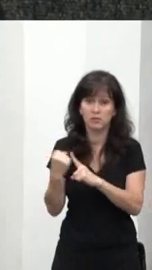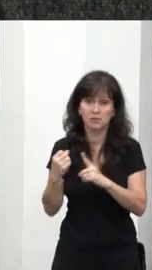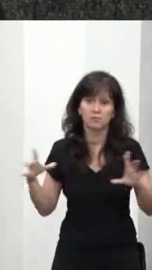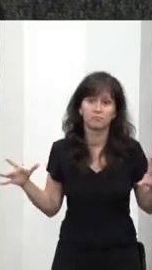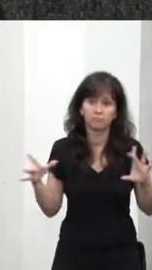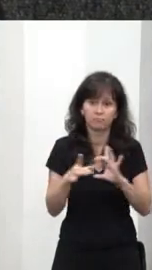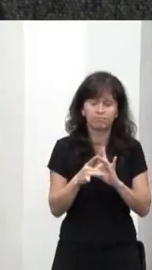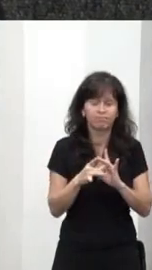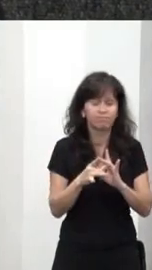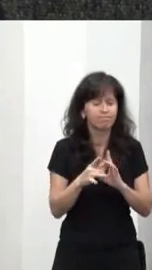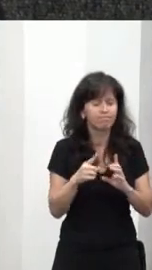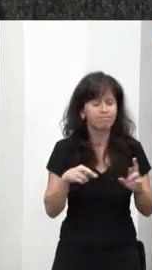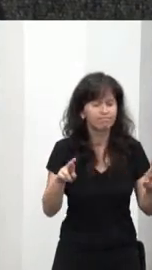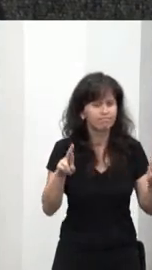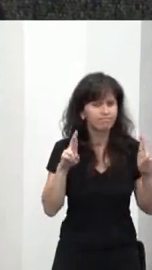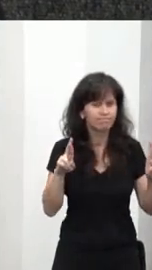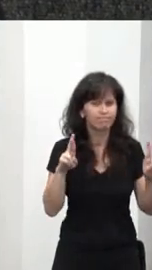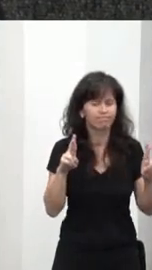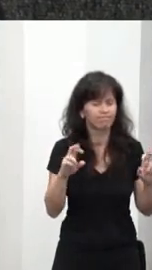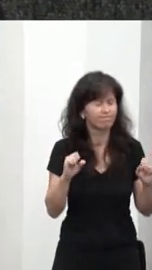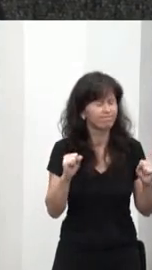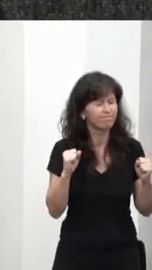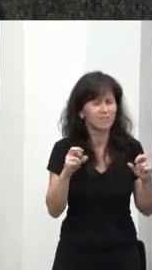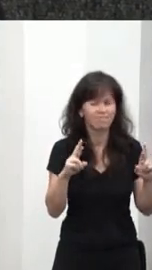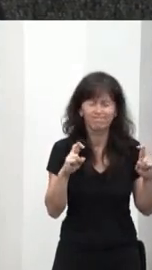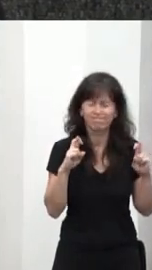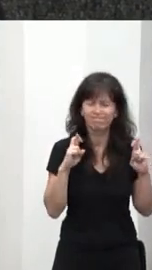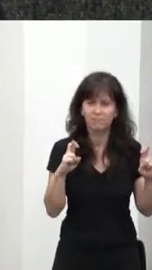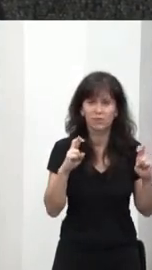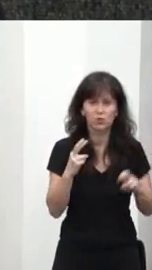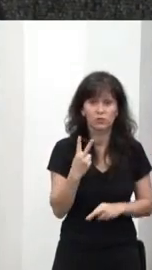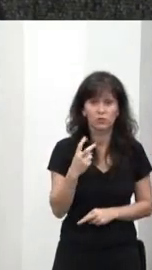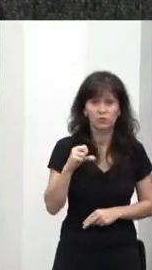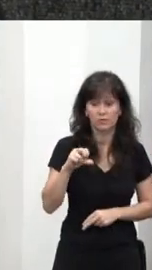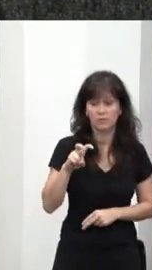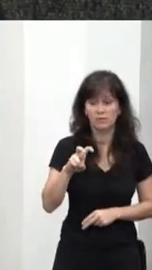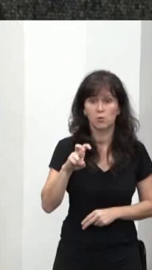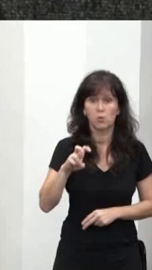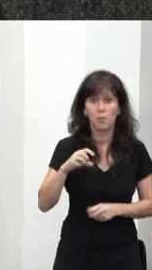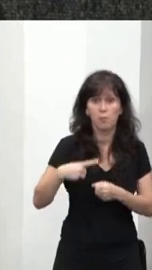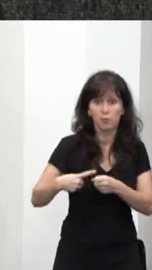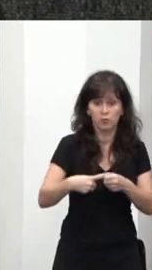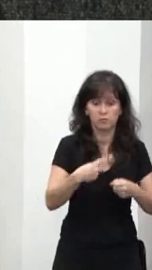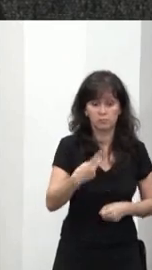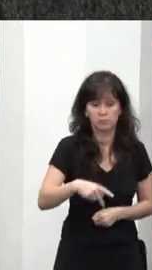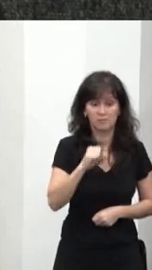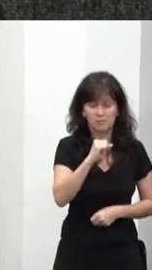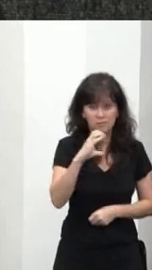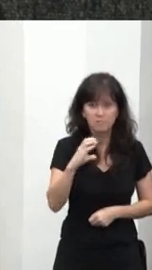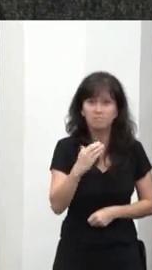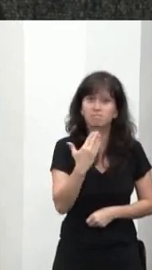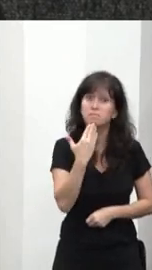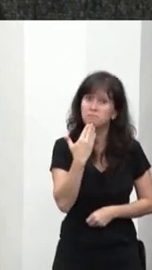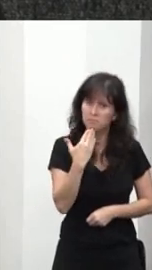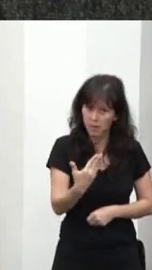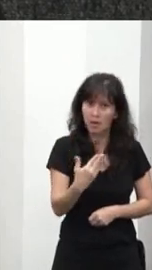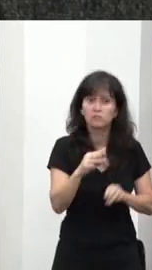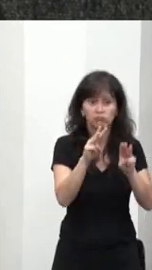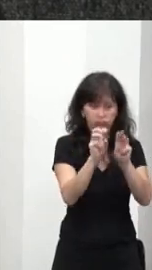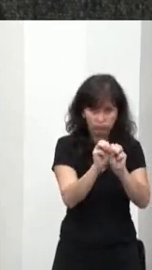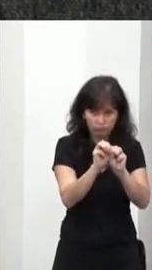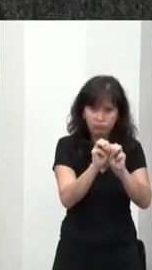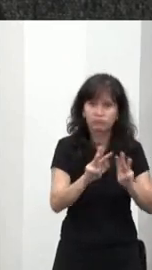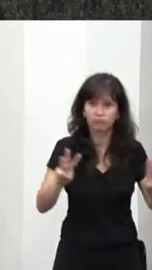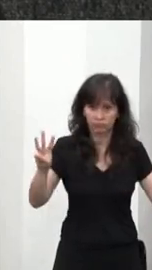fortemente que os 295 municípios de Santa Catarina solicitem por meio da plataforma eletrônica